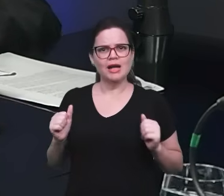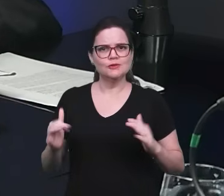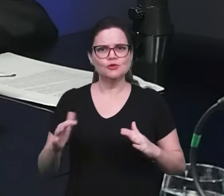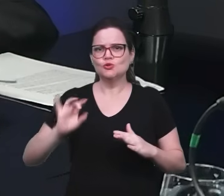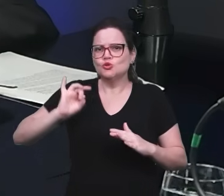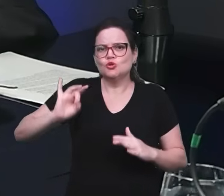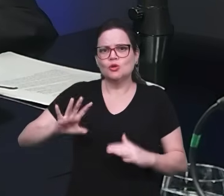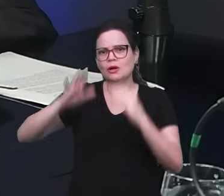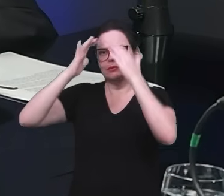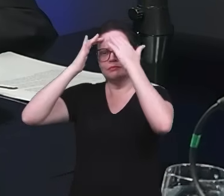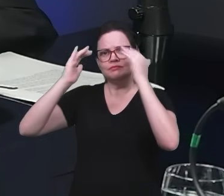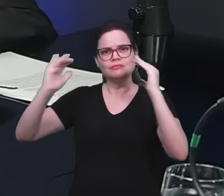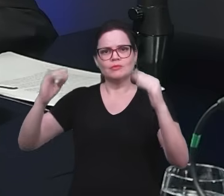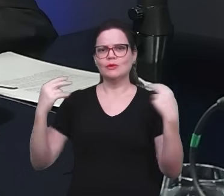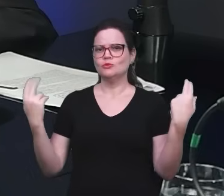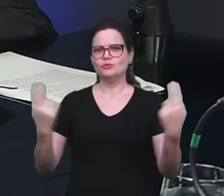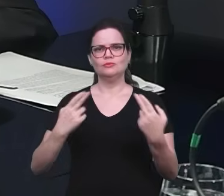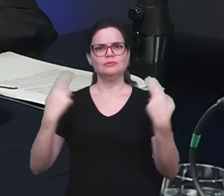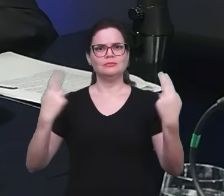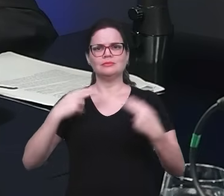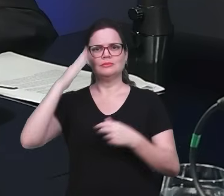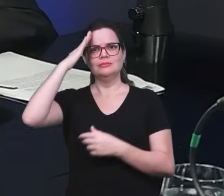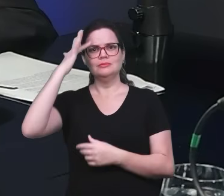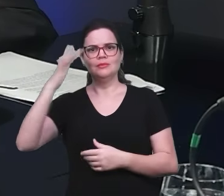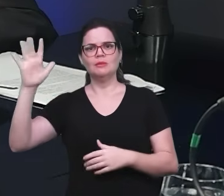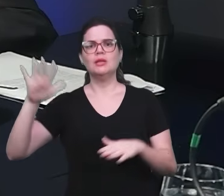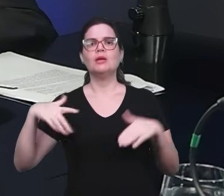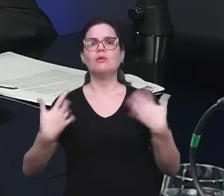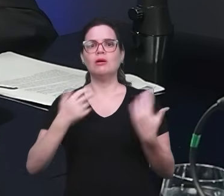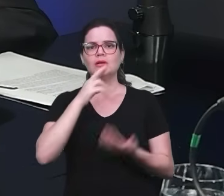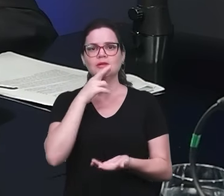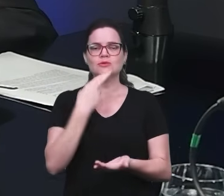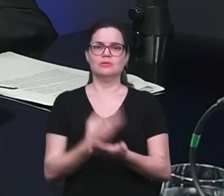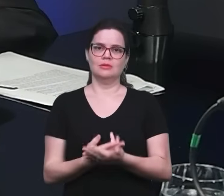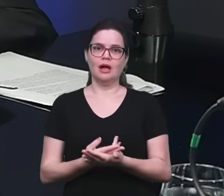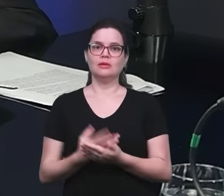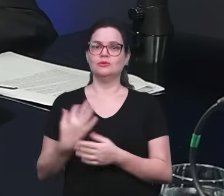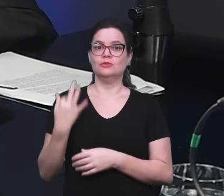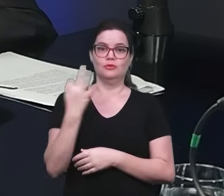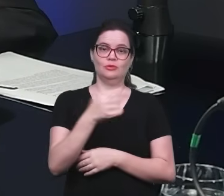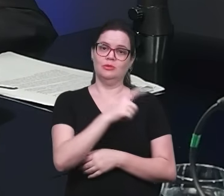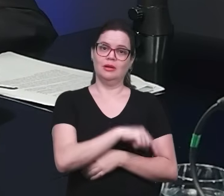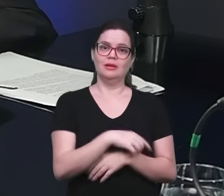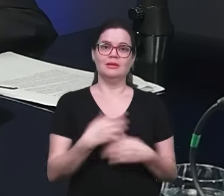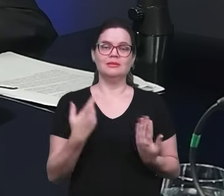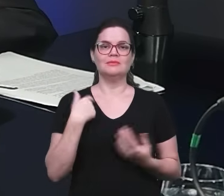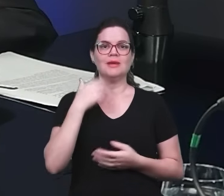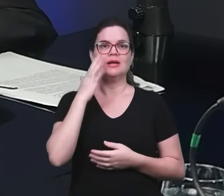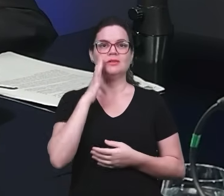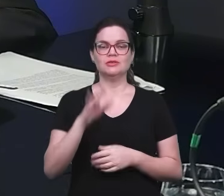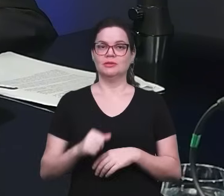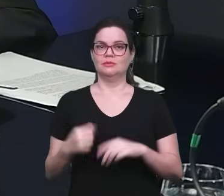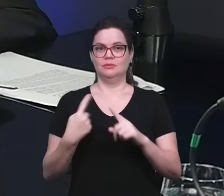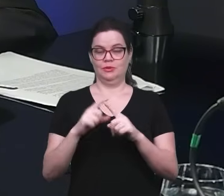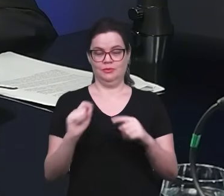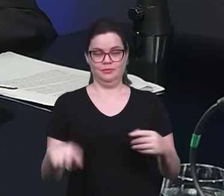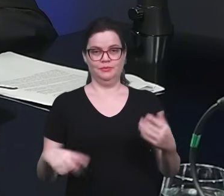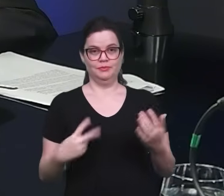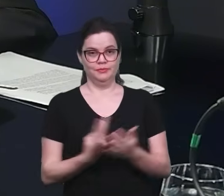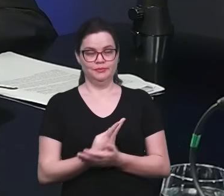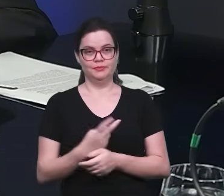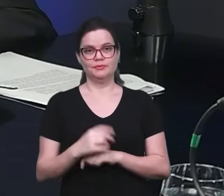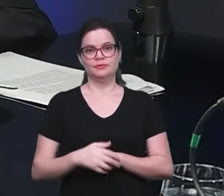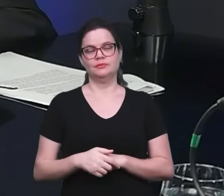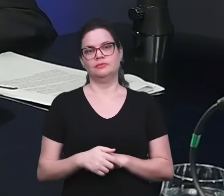o resultado da obediência dele. E por que nós estamos dizendo isso? Porque acontece o seguinte,